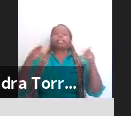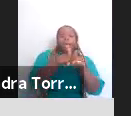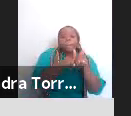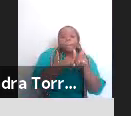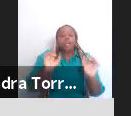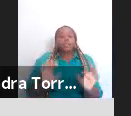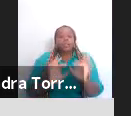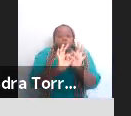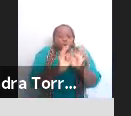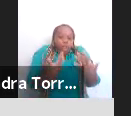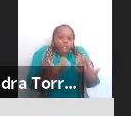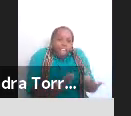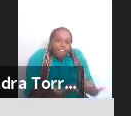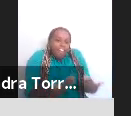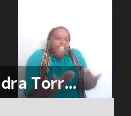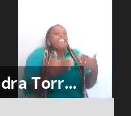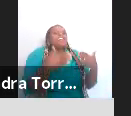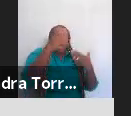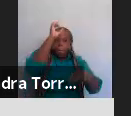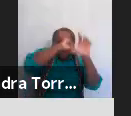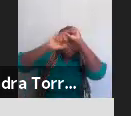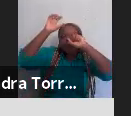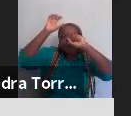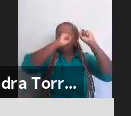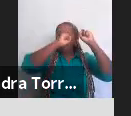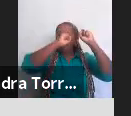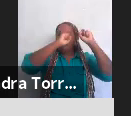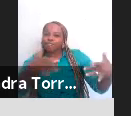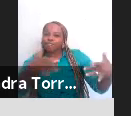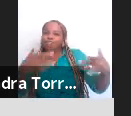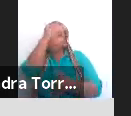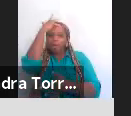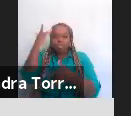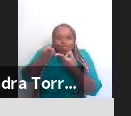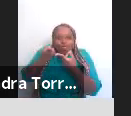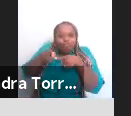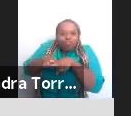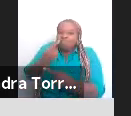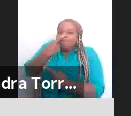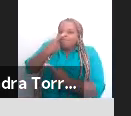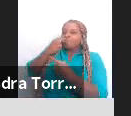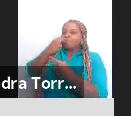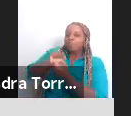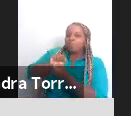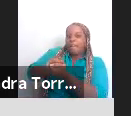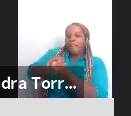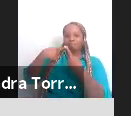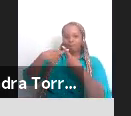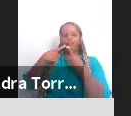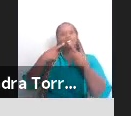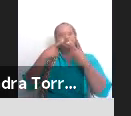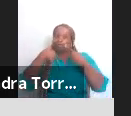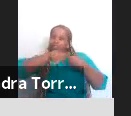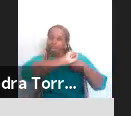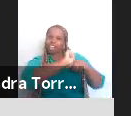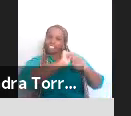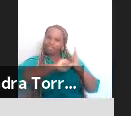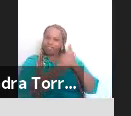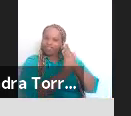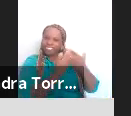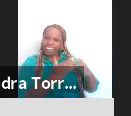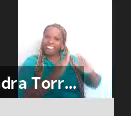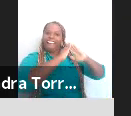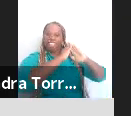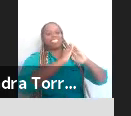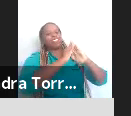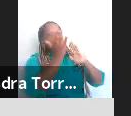dessa generosidade que a gente... Pessoas com quem a gente quer estar perto e que a gente pode abrir nossa casa também para recebê-las.